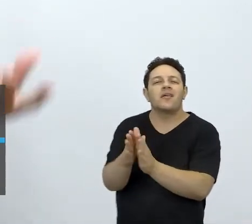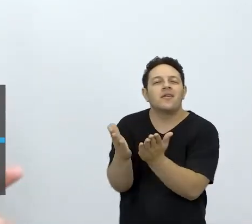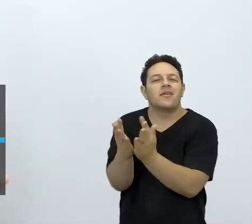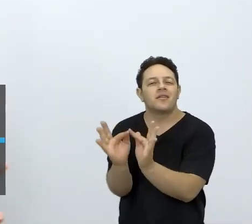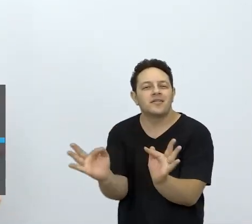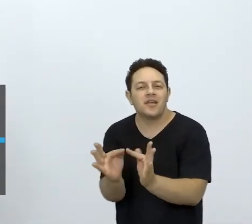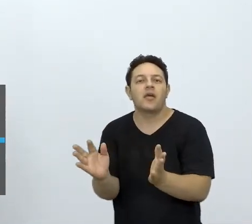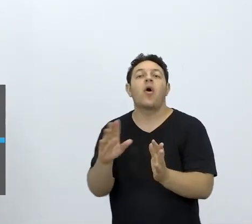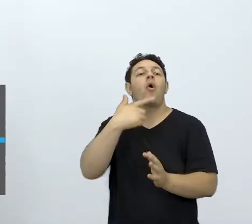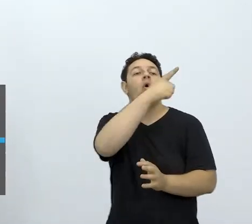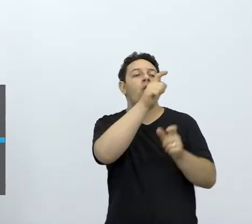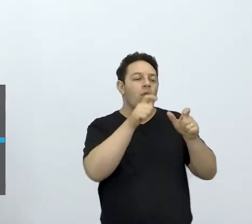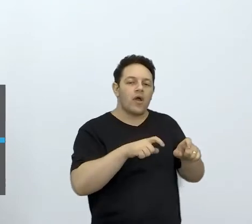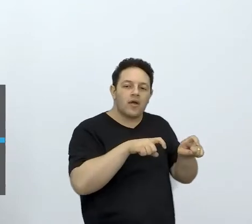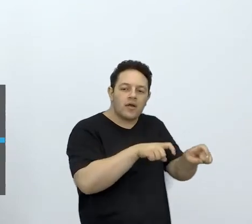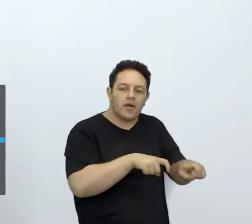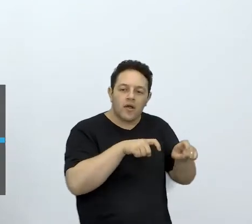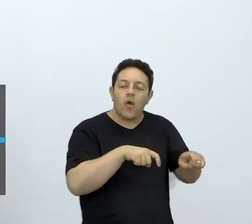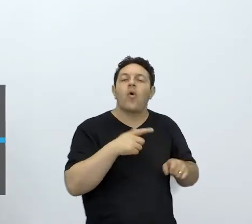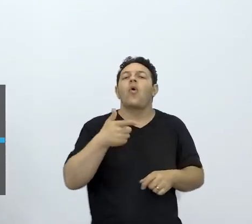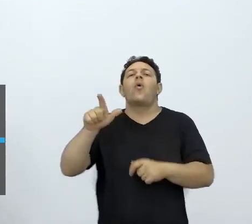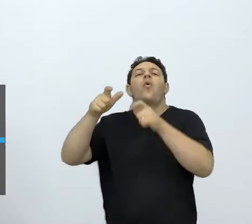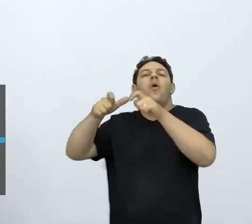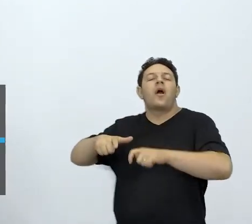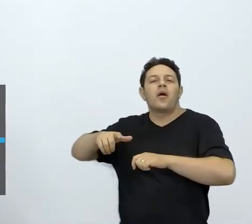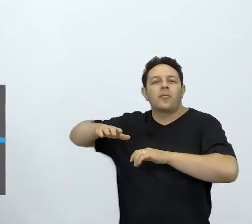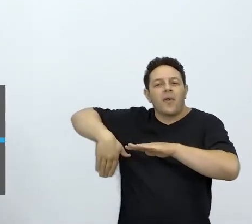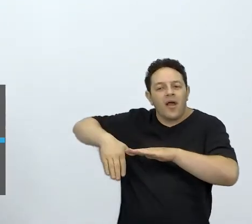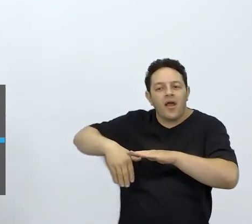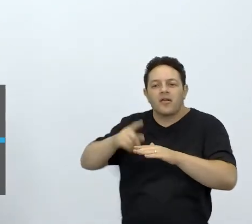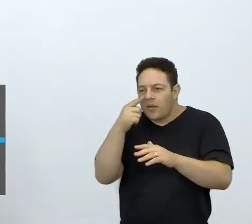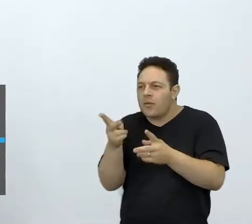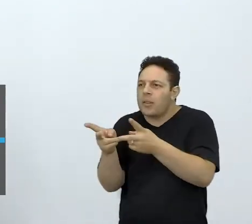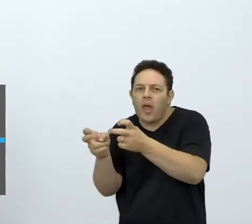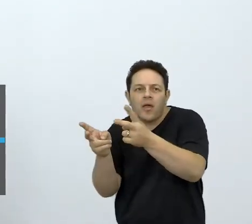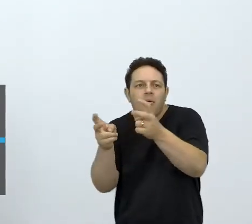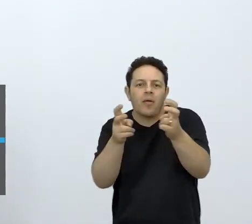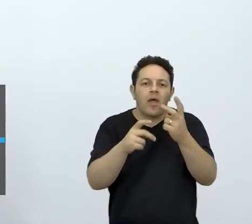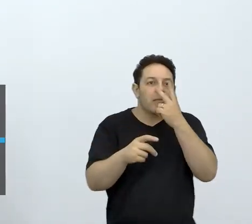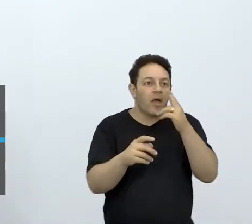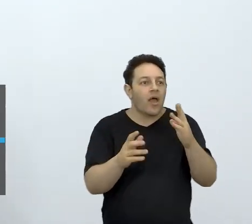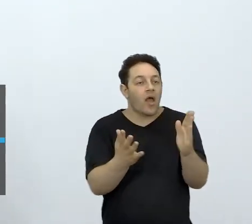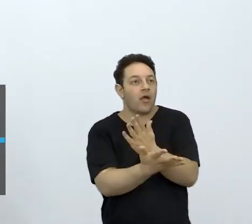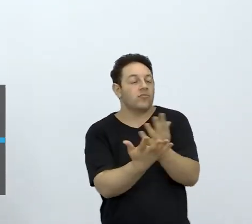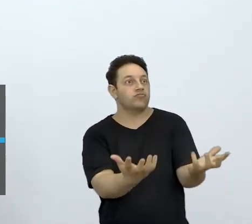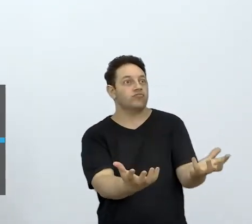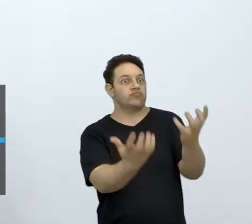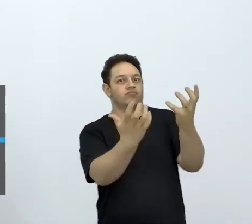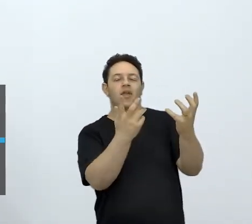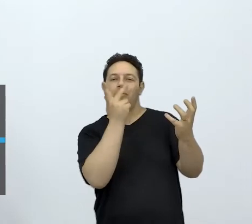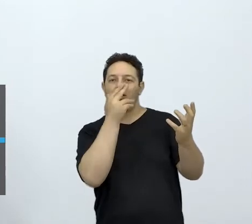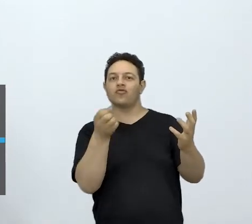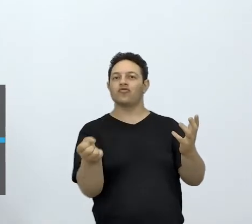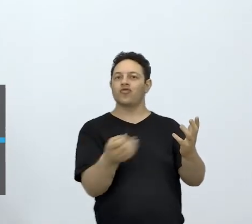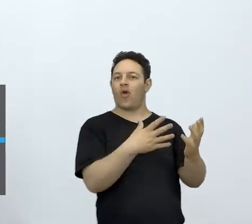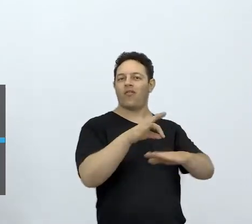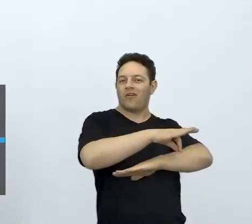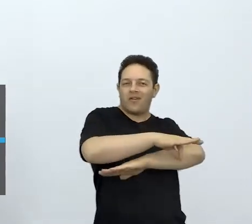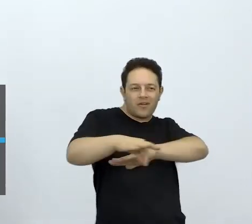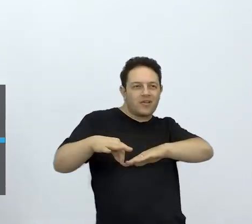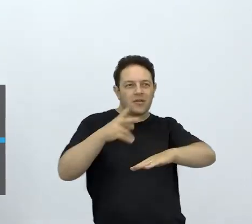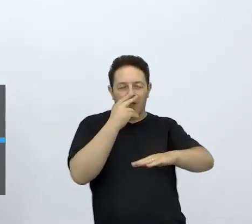nós estamos no litoral, nós podemos perceber que tem lugares que são mais jovens, né, tem uma arquitetura mais